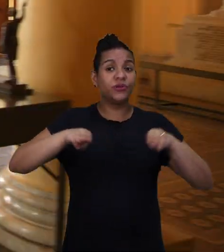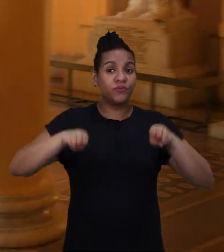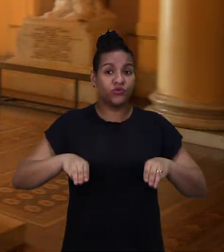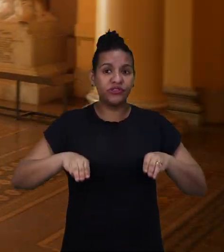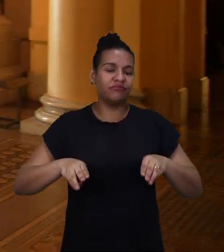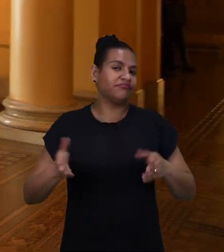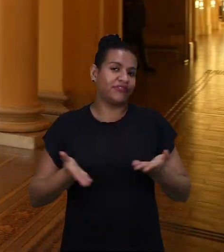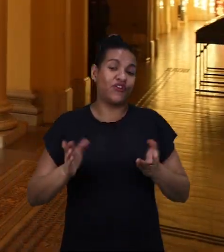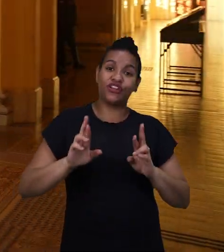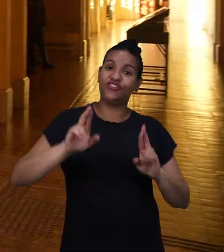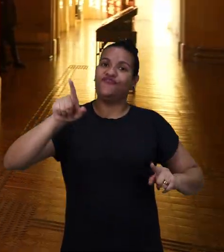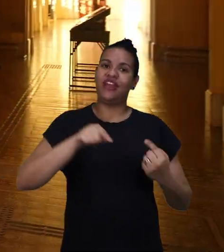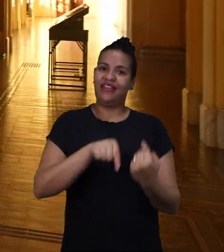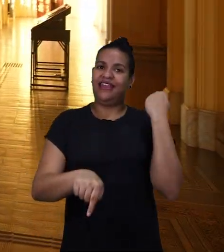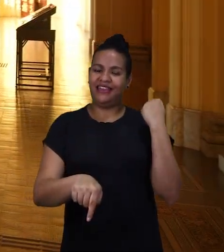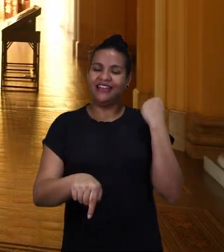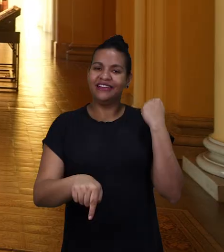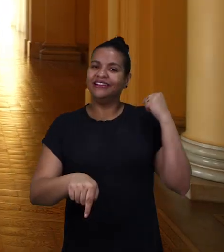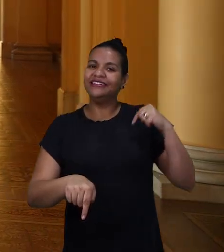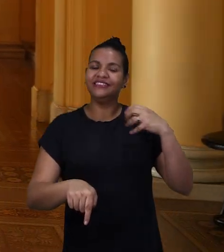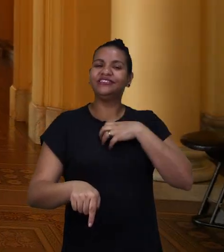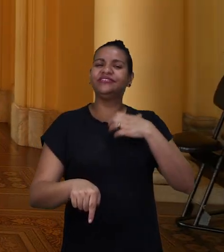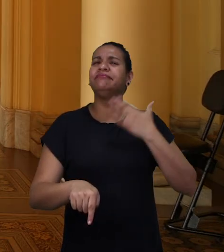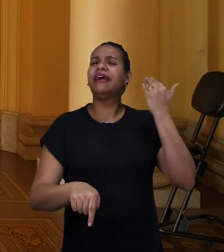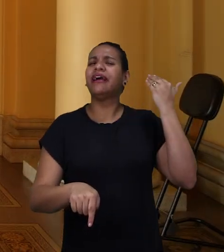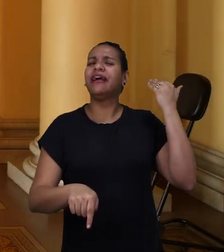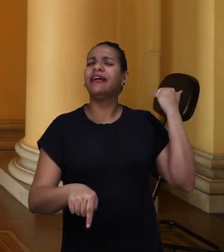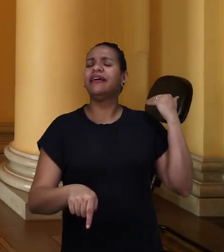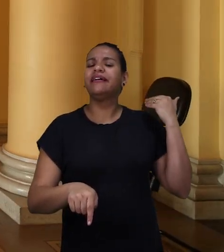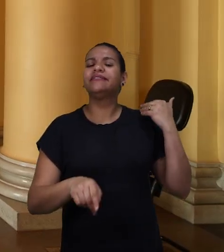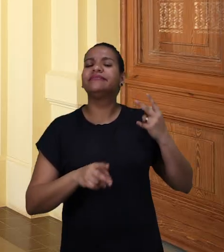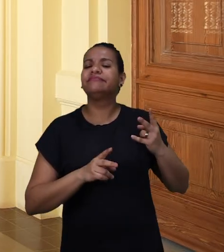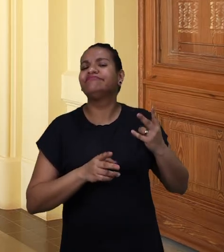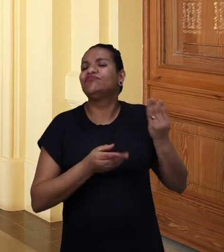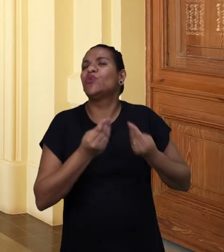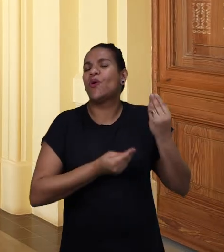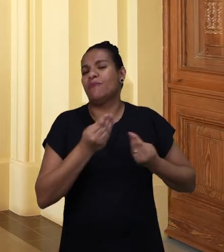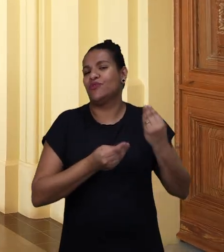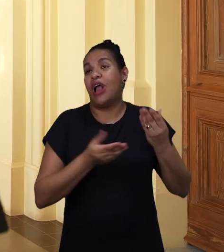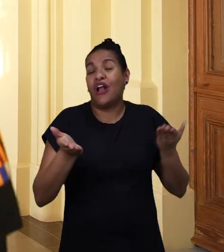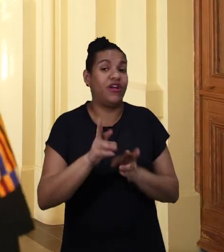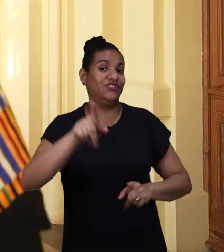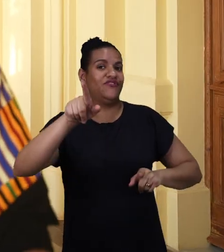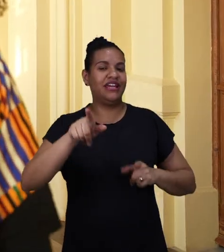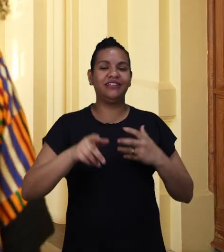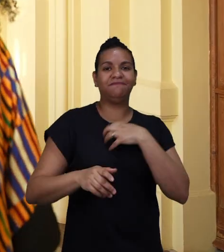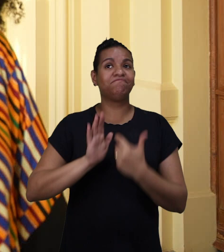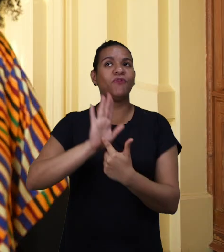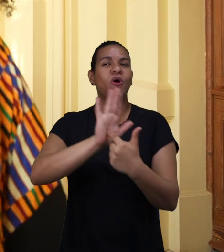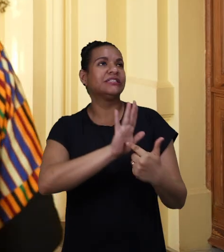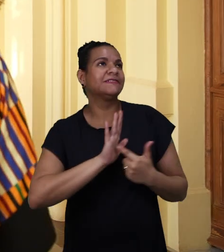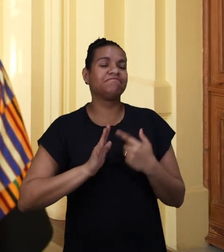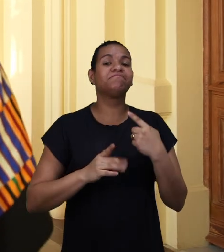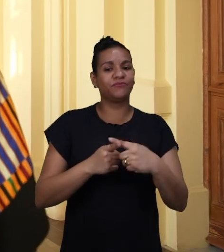o discurso do museu não é mais o mesmo discurso que esteve vigente nos primeiros anos de funcionamento dele. É um